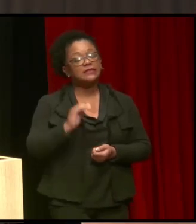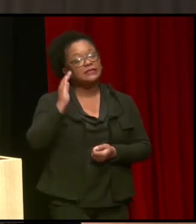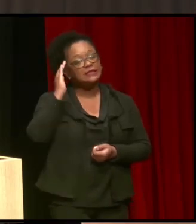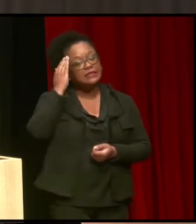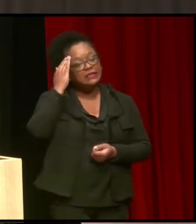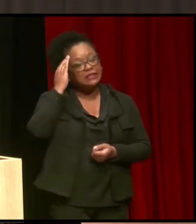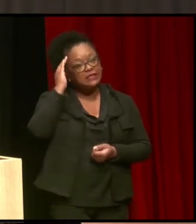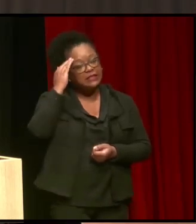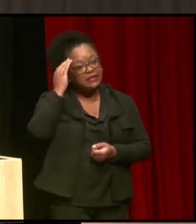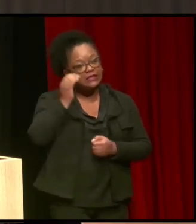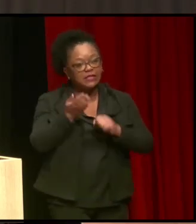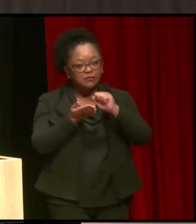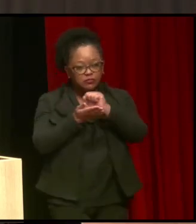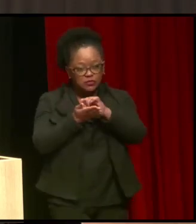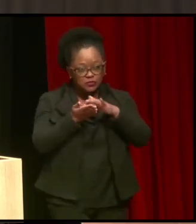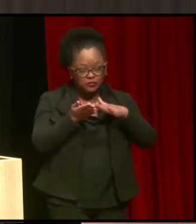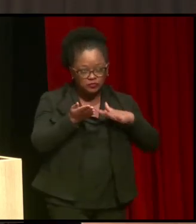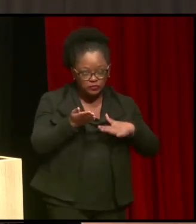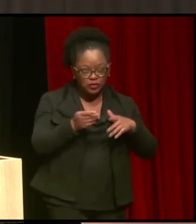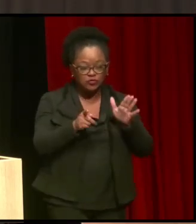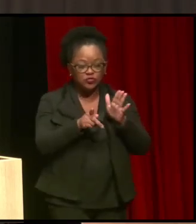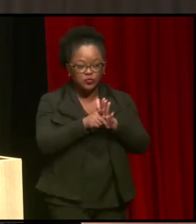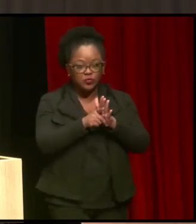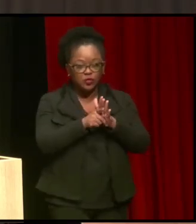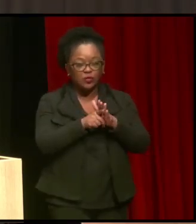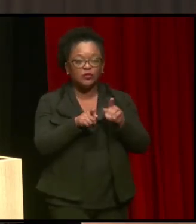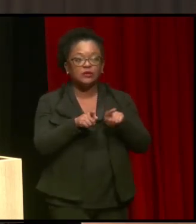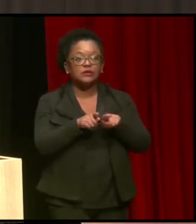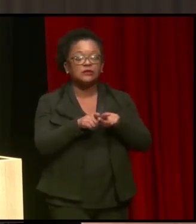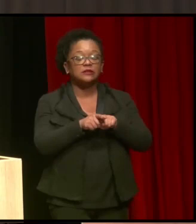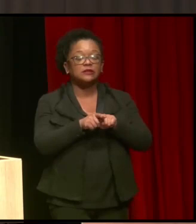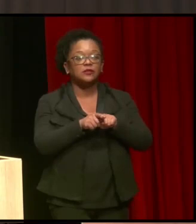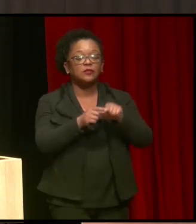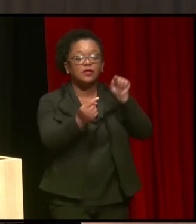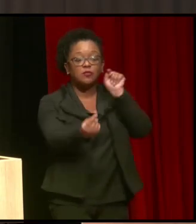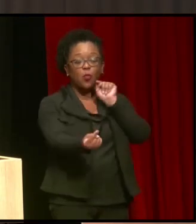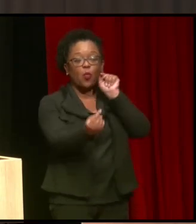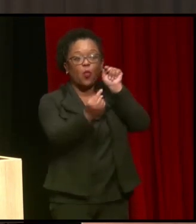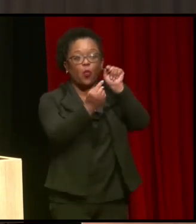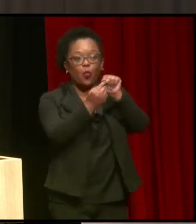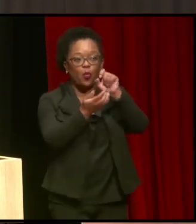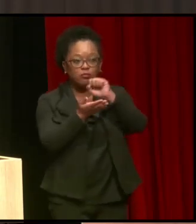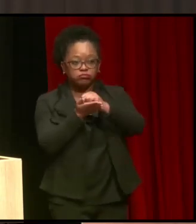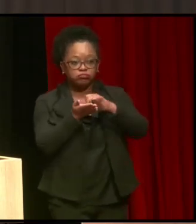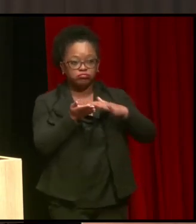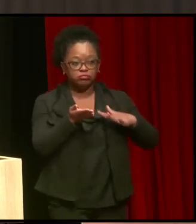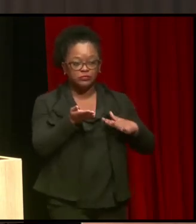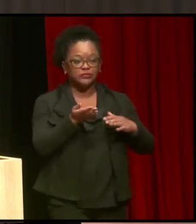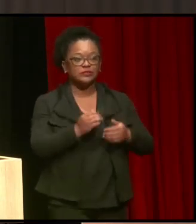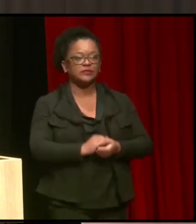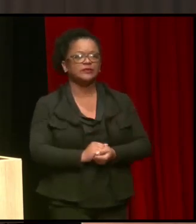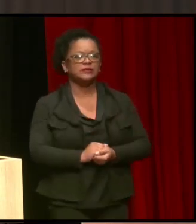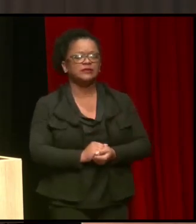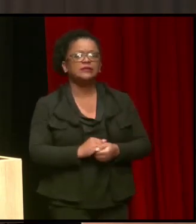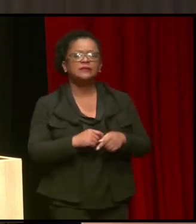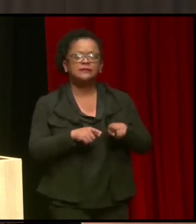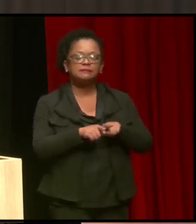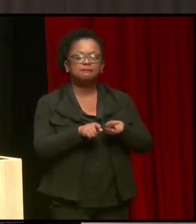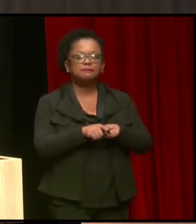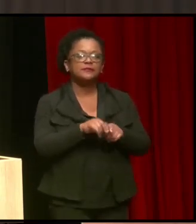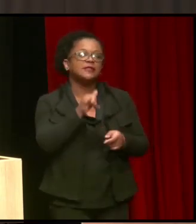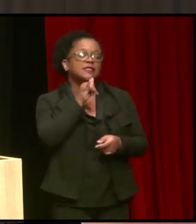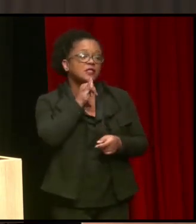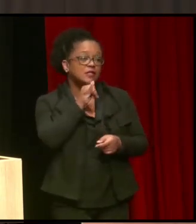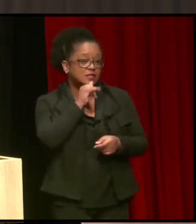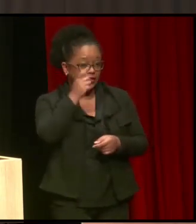meio e atividade fim. Por exemplo, quem faz comida, quem faz o almoço, prepara a comida,